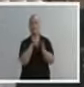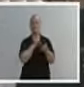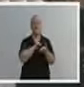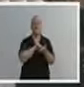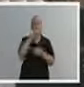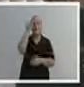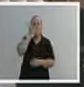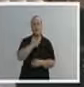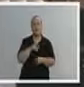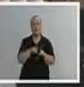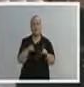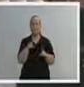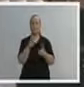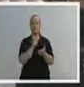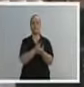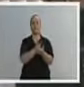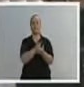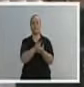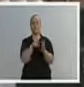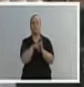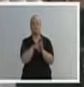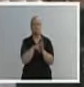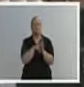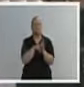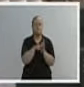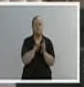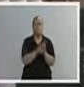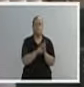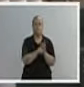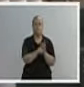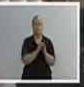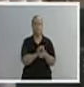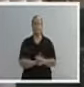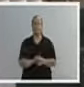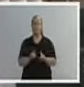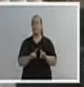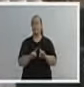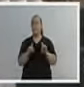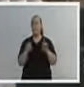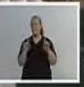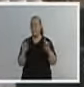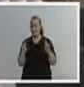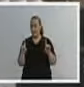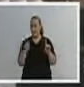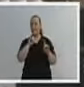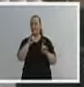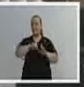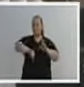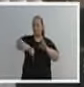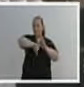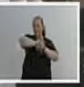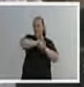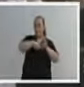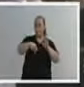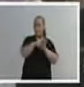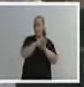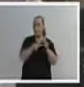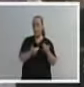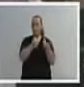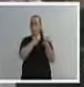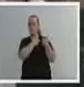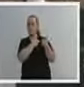dá prosseguimento à investigação. Dá prosseguimento. Agora, deixar o crime de responsabilidade sobre a